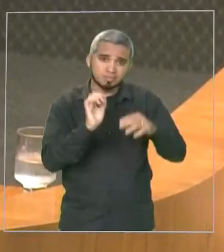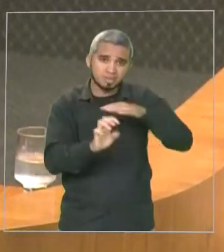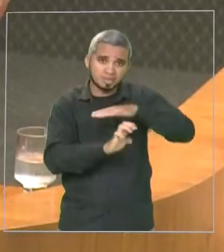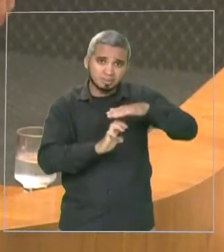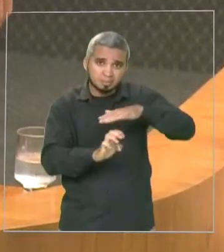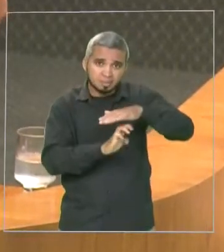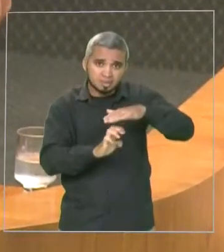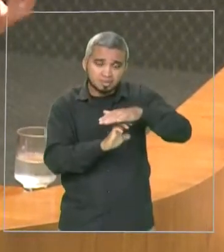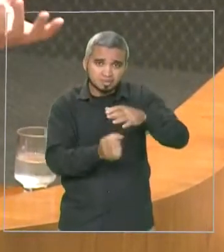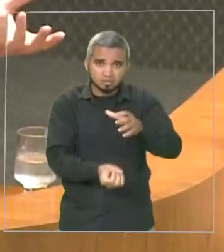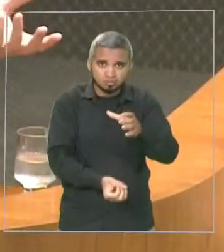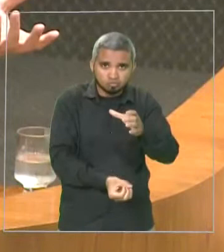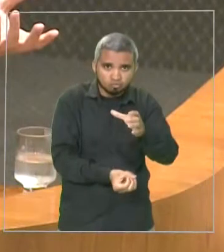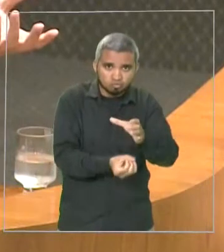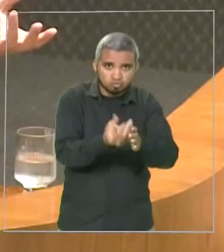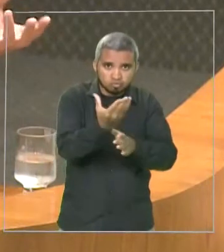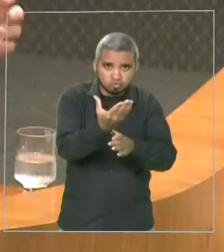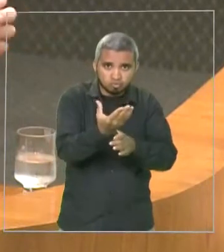dizer,